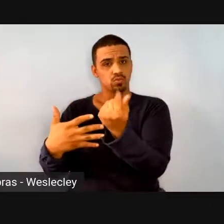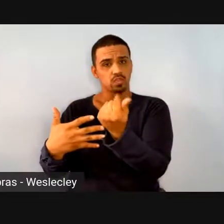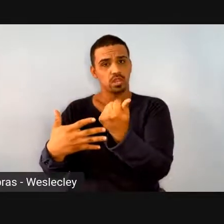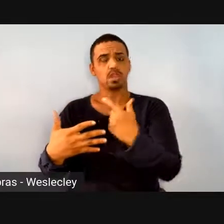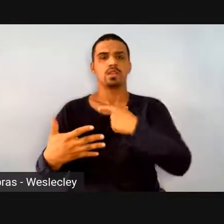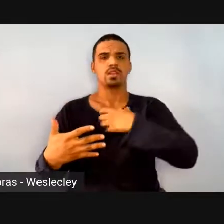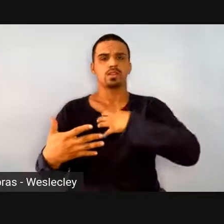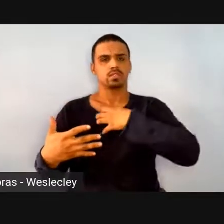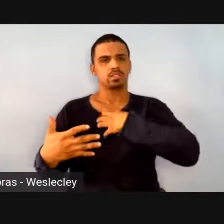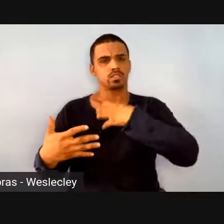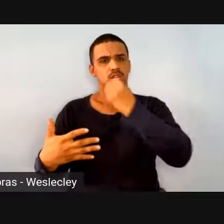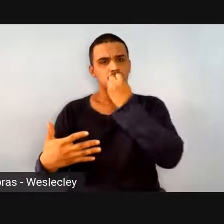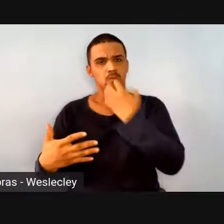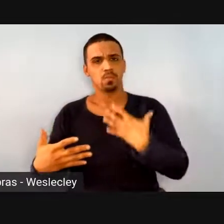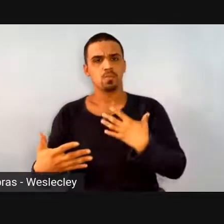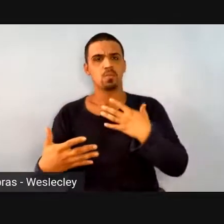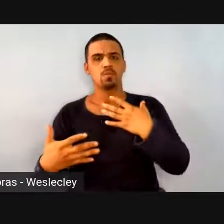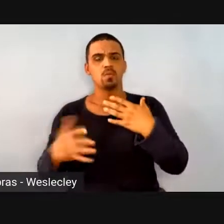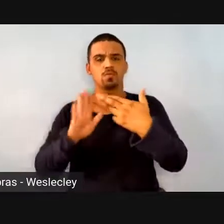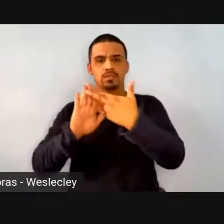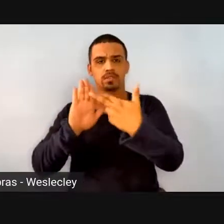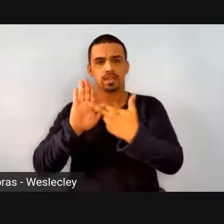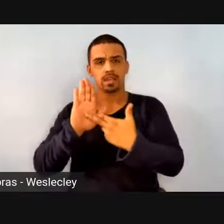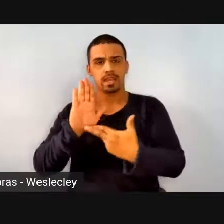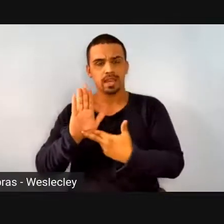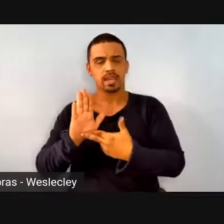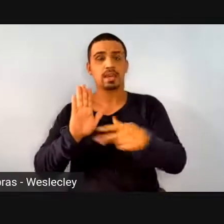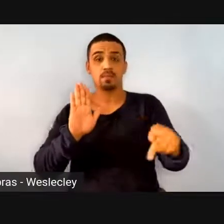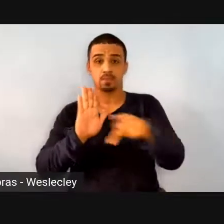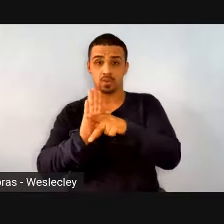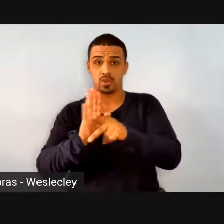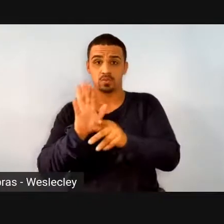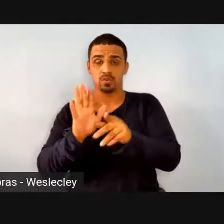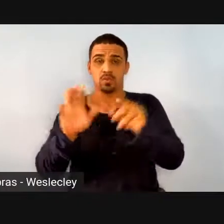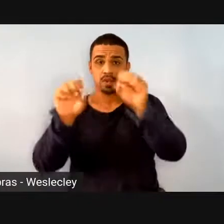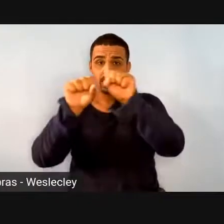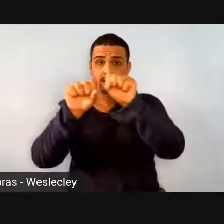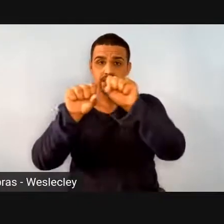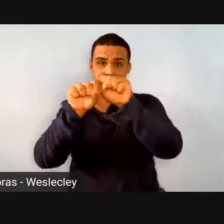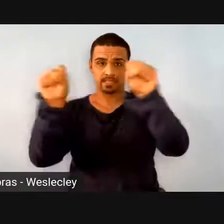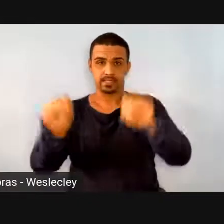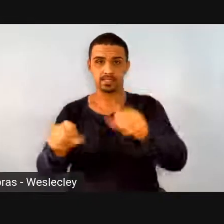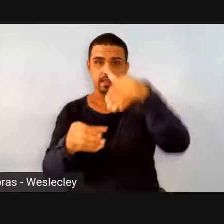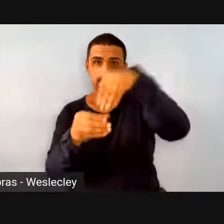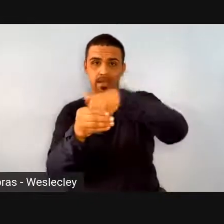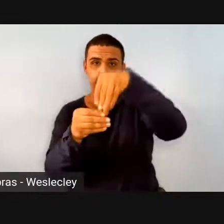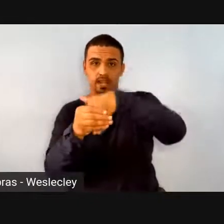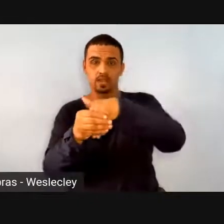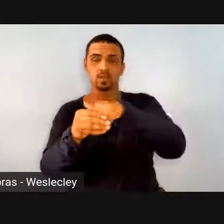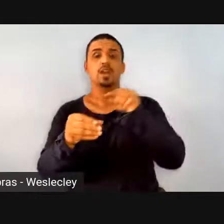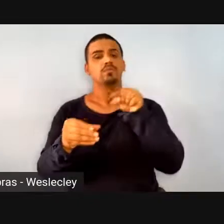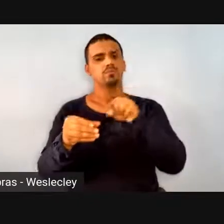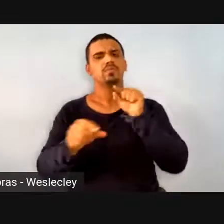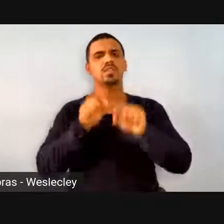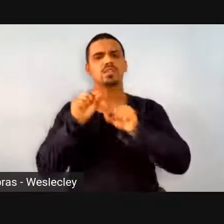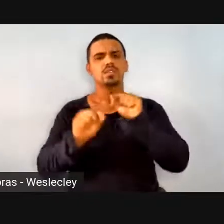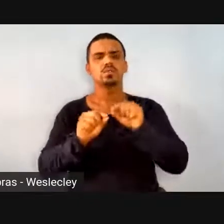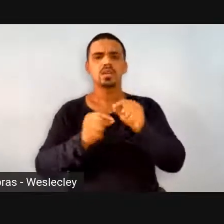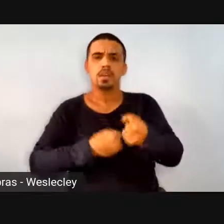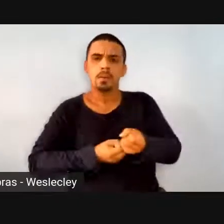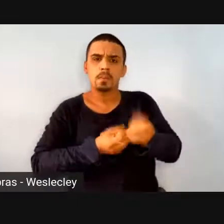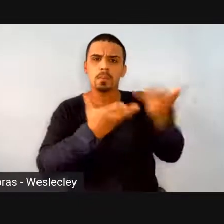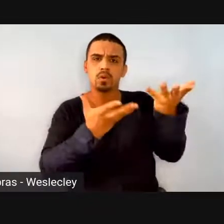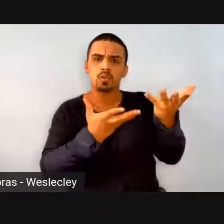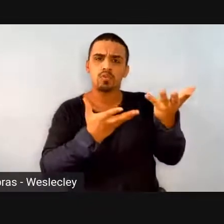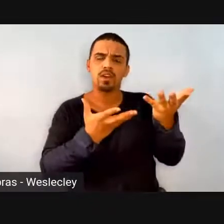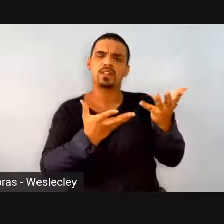estrutura da demanda, pelo sistema eleitoral. E o nosso sistema eleitoral produz, como contrapartida à oferta